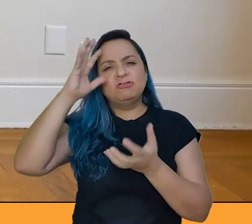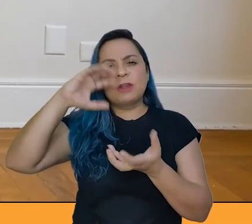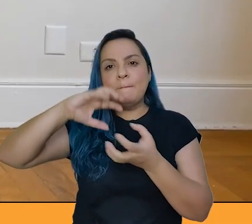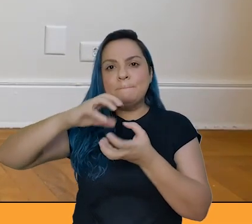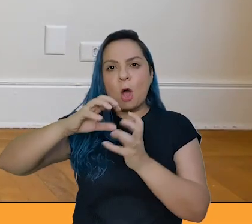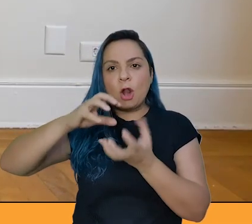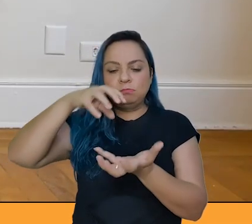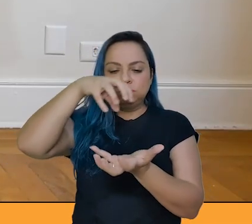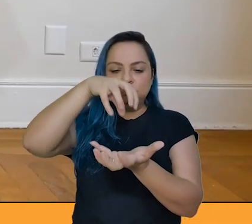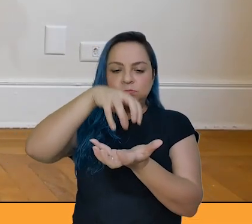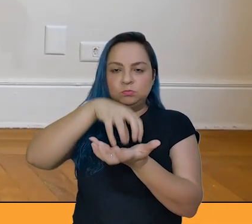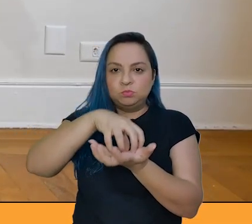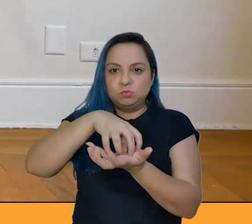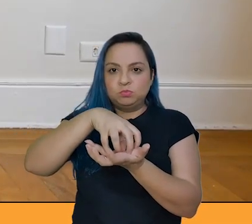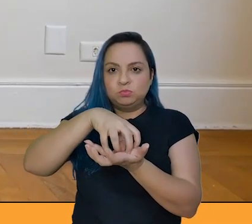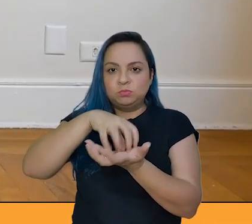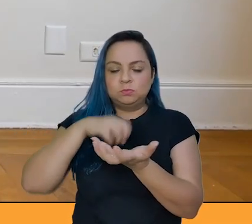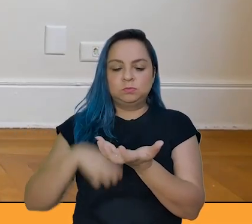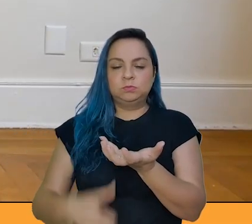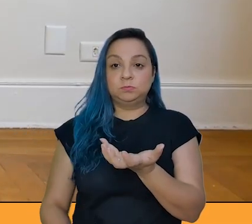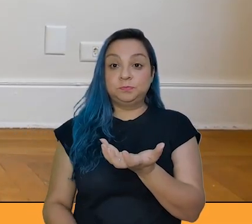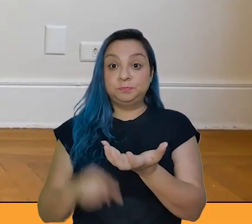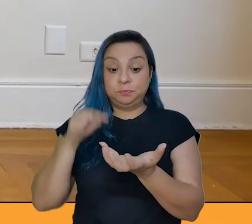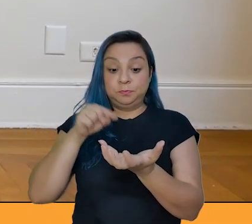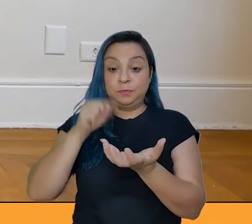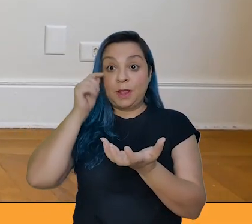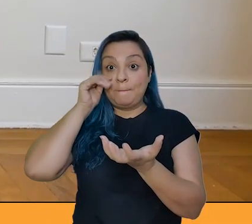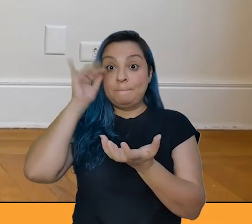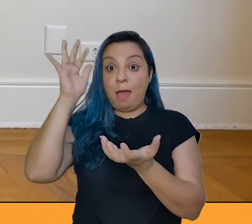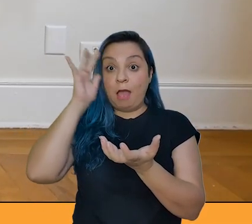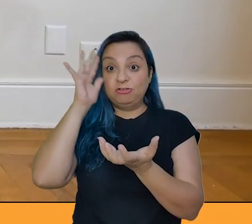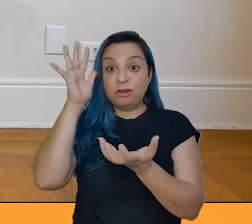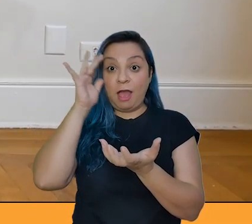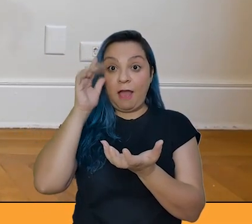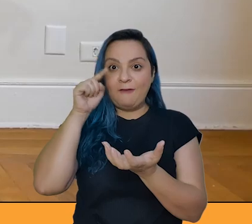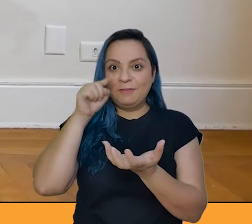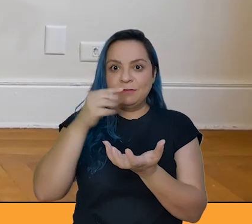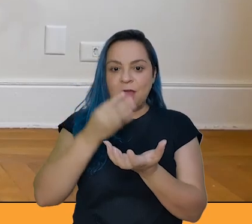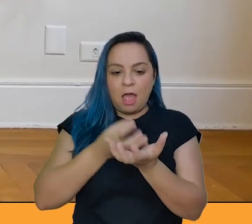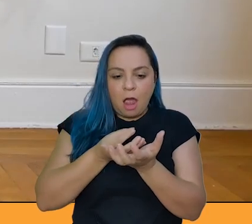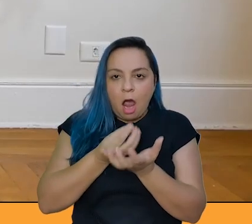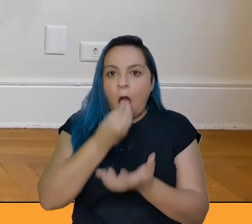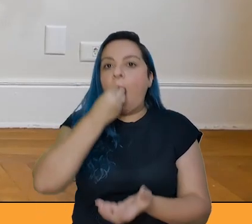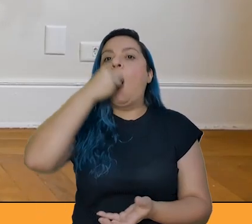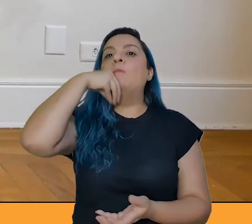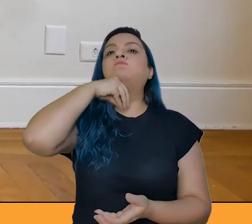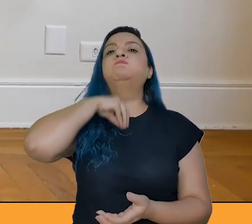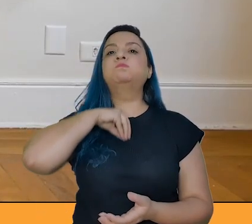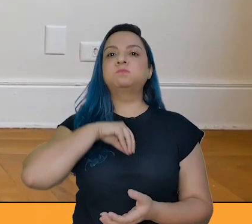na palma da sua mão. Quando você imaginar essa bolinha, você vai engolir ela.